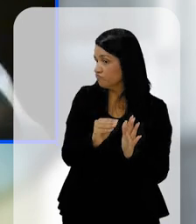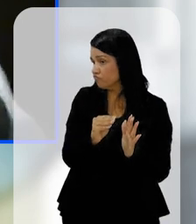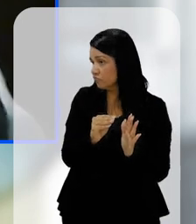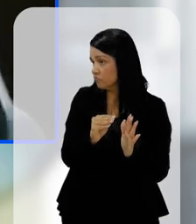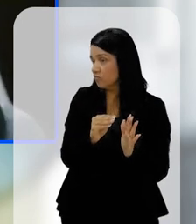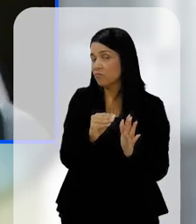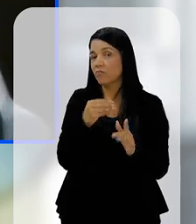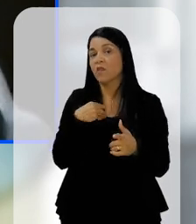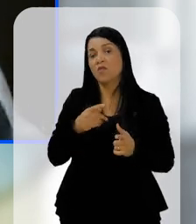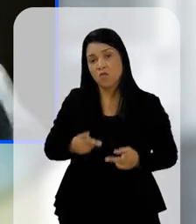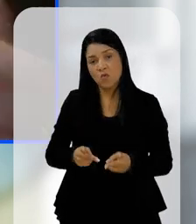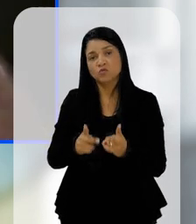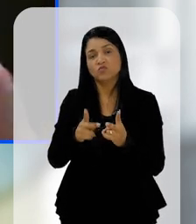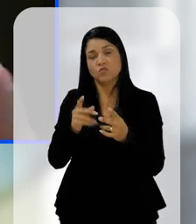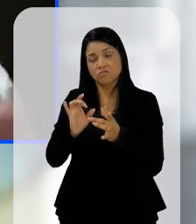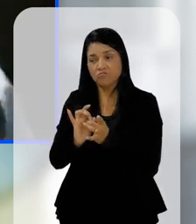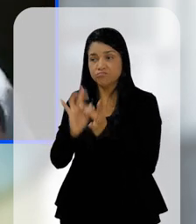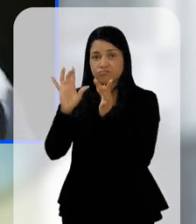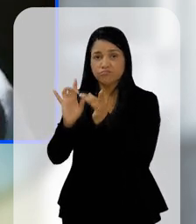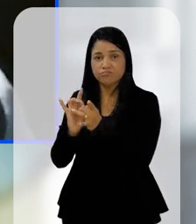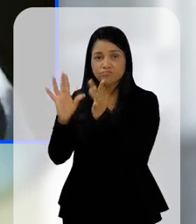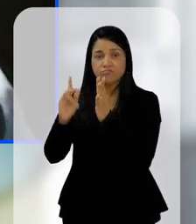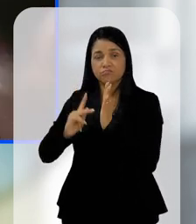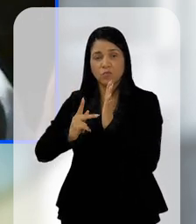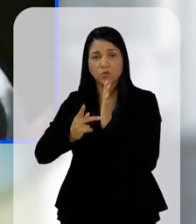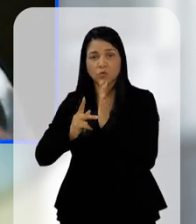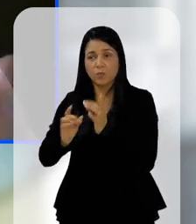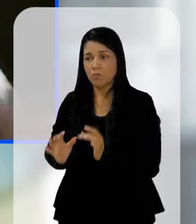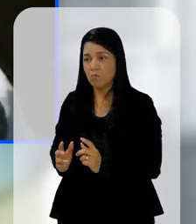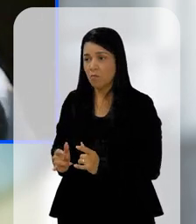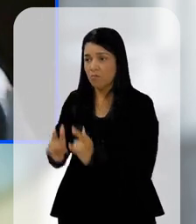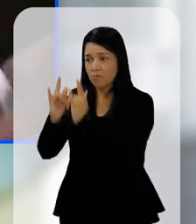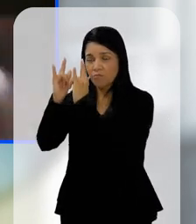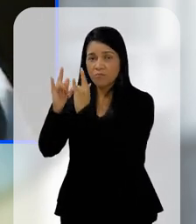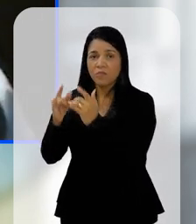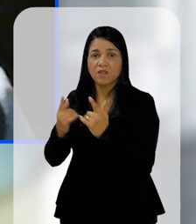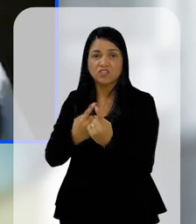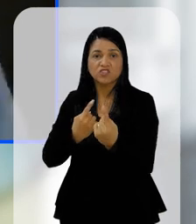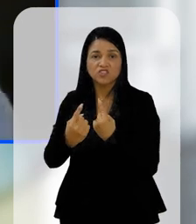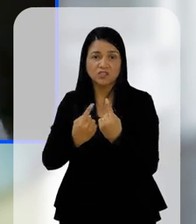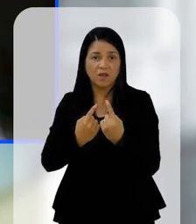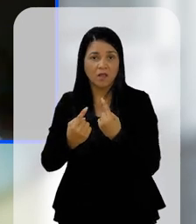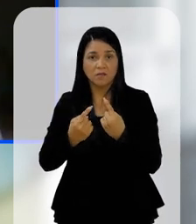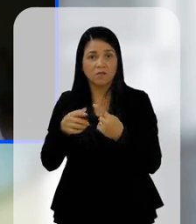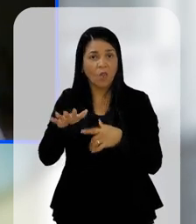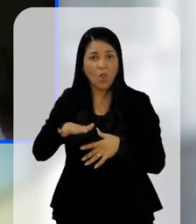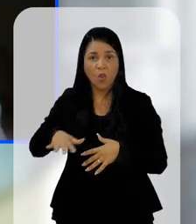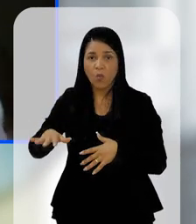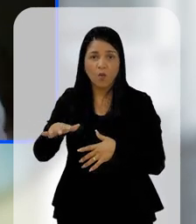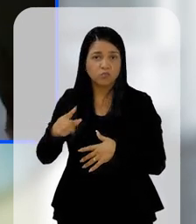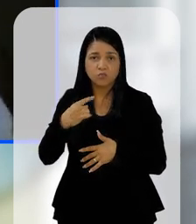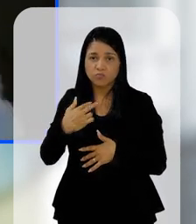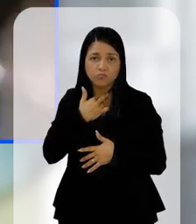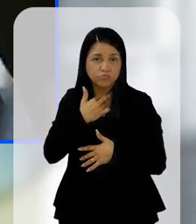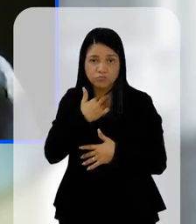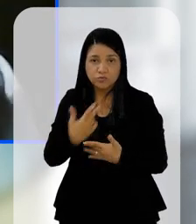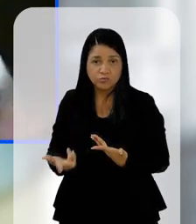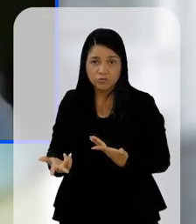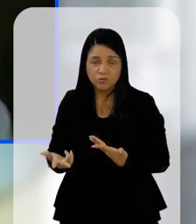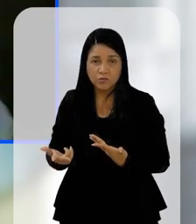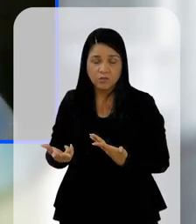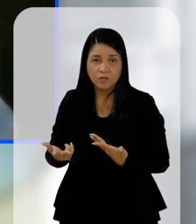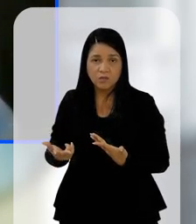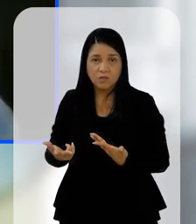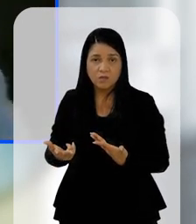e continuavam licenciando condomínios, shoppings, estradas, naqueles locais que o